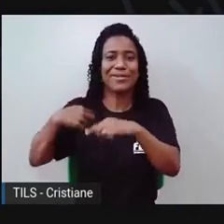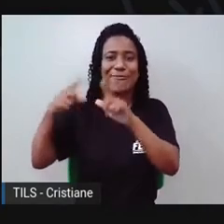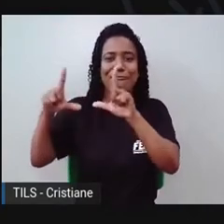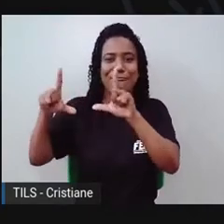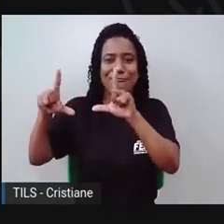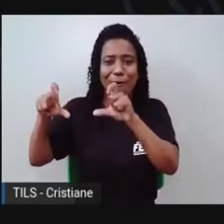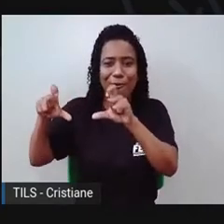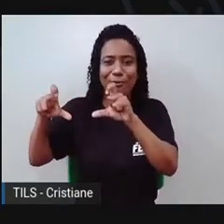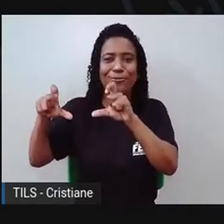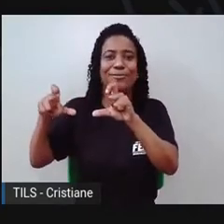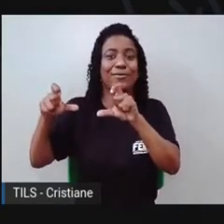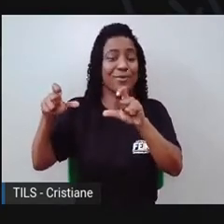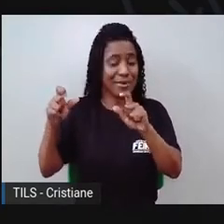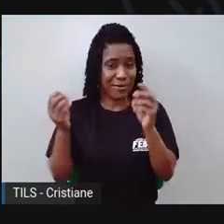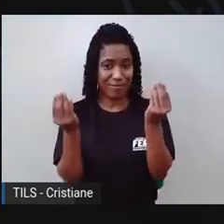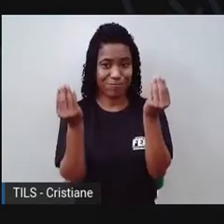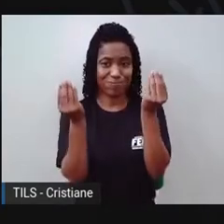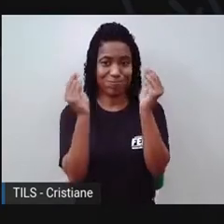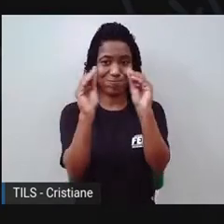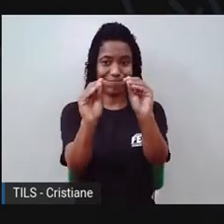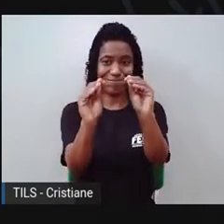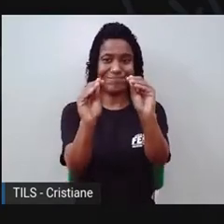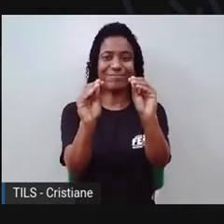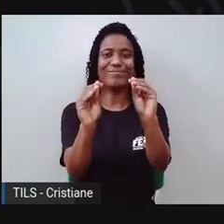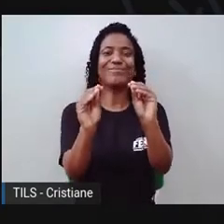posta, né, para a pessoa ver.